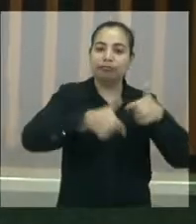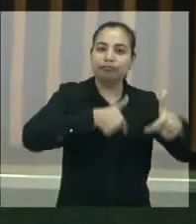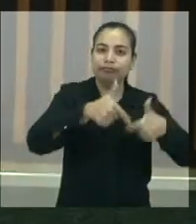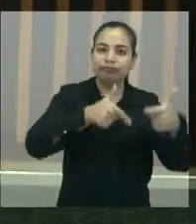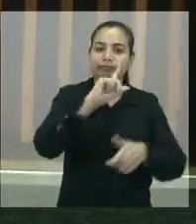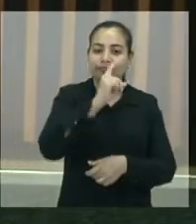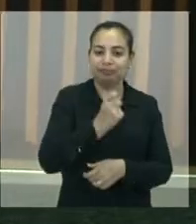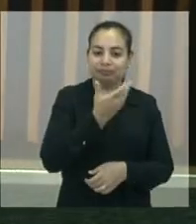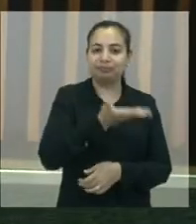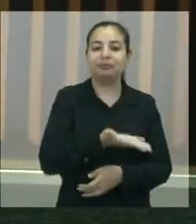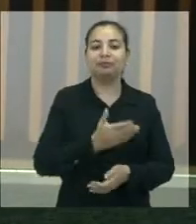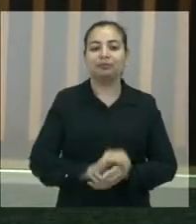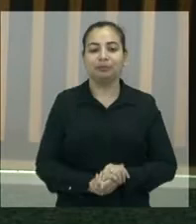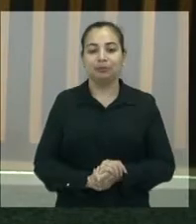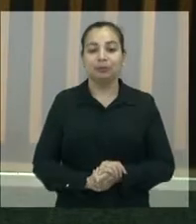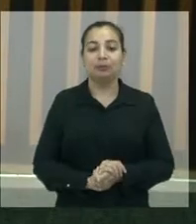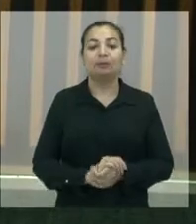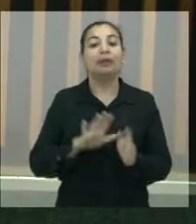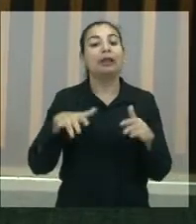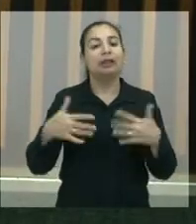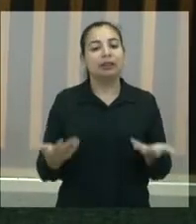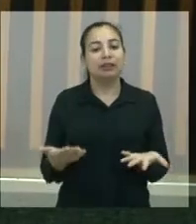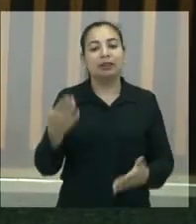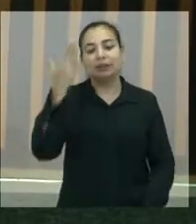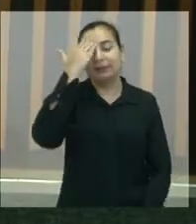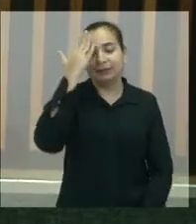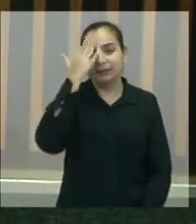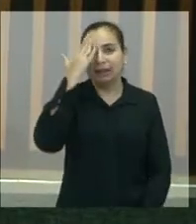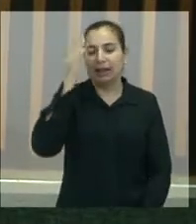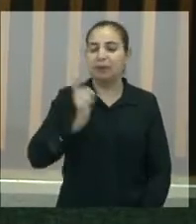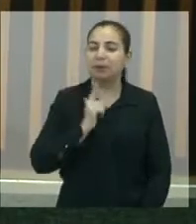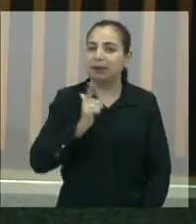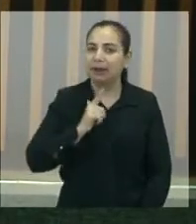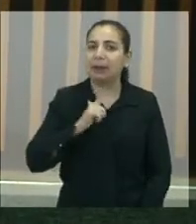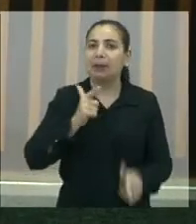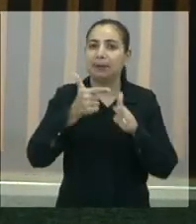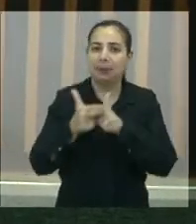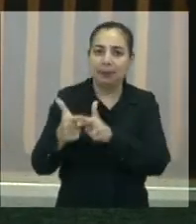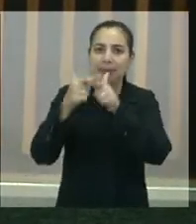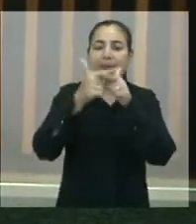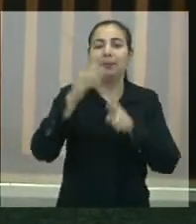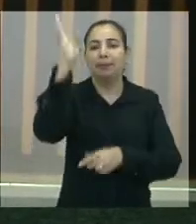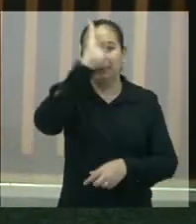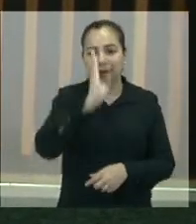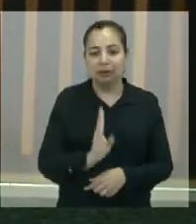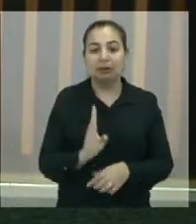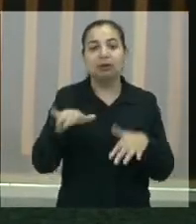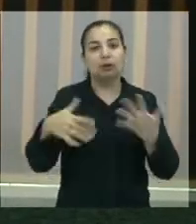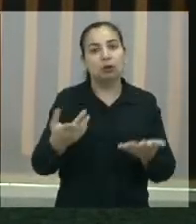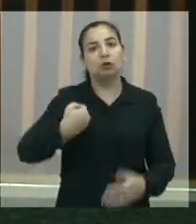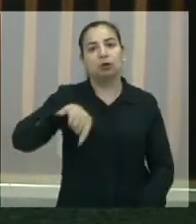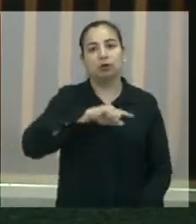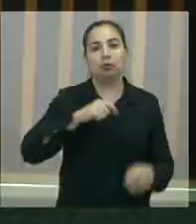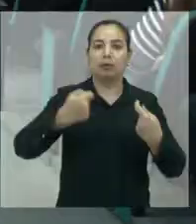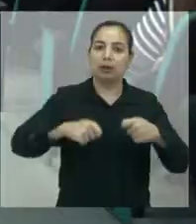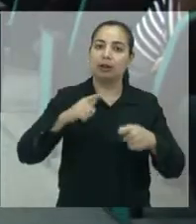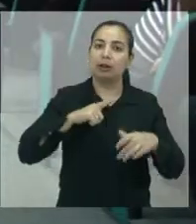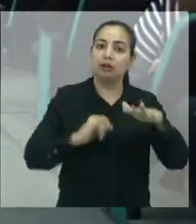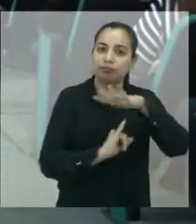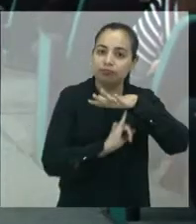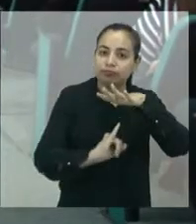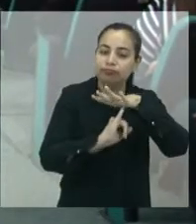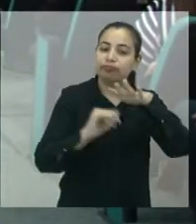Defensoria precisa estar forte nessas altas temperaturas de intolerância que a gente tem no país, e a gente precisa ter uma instituição que seja